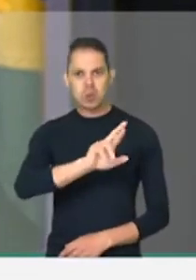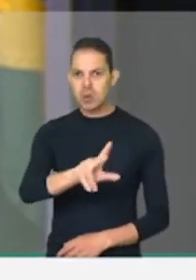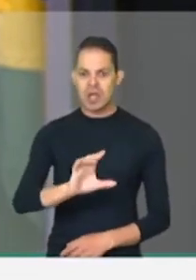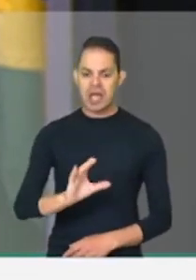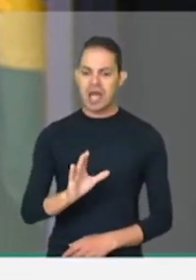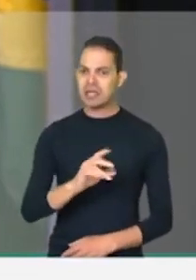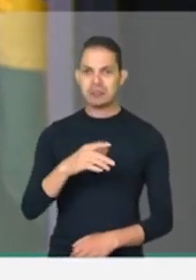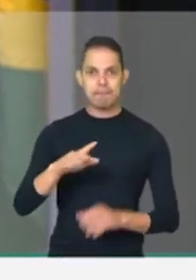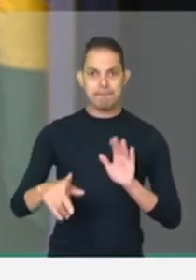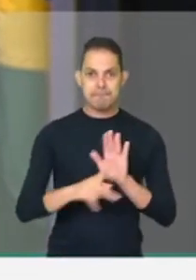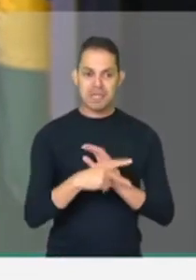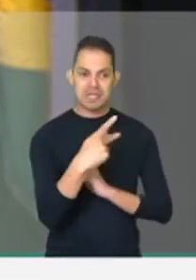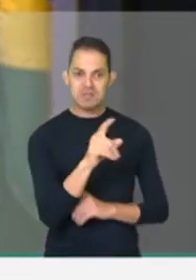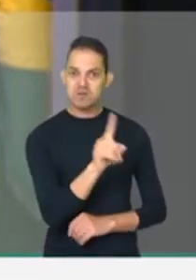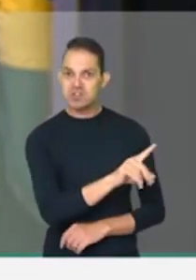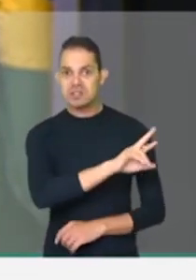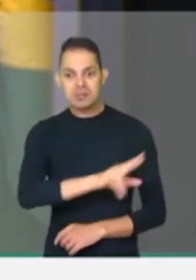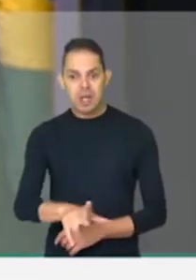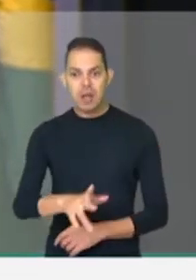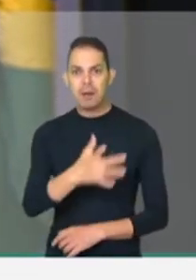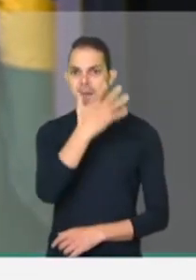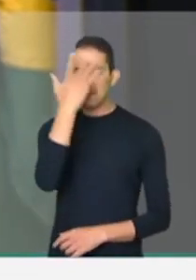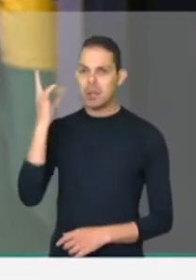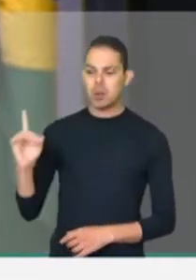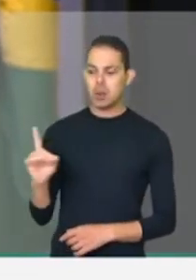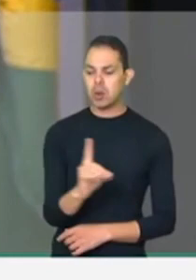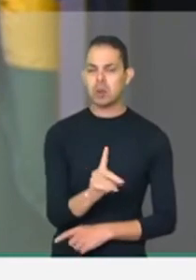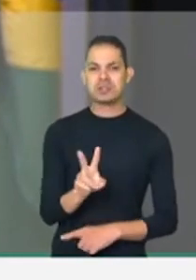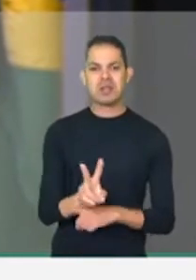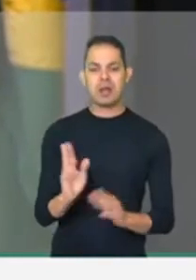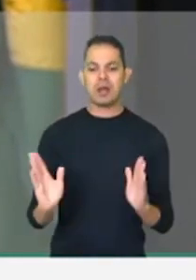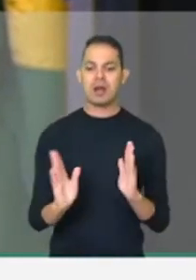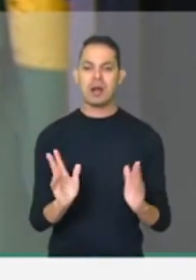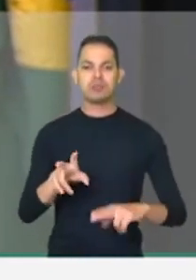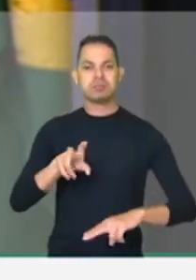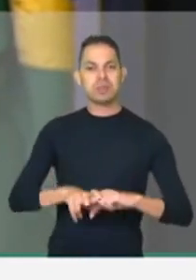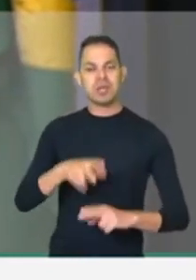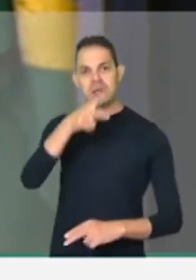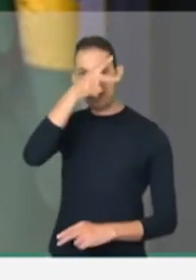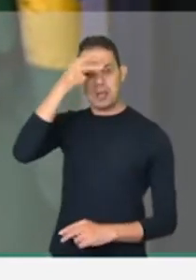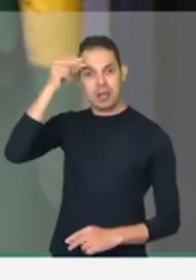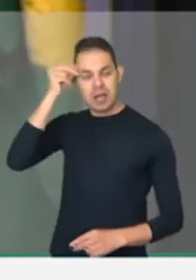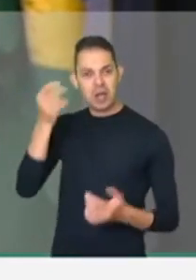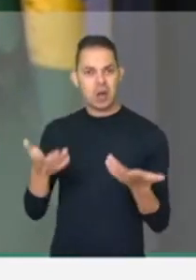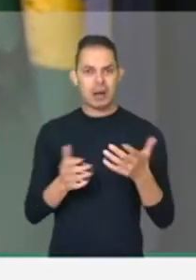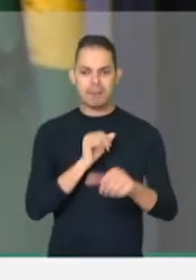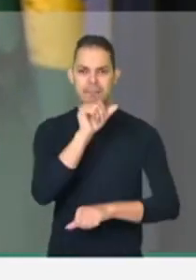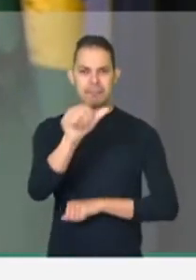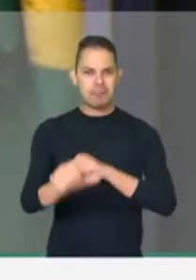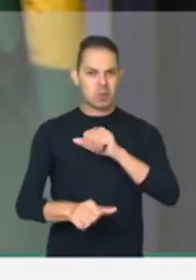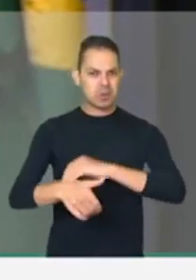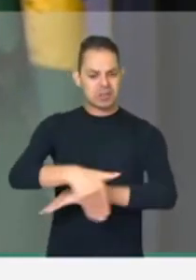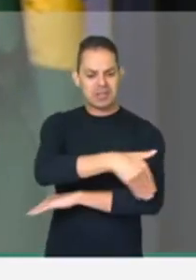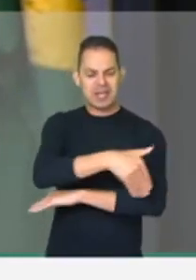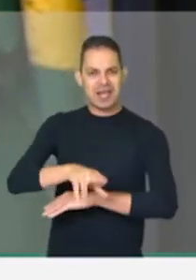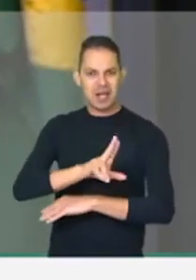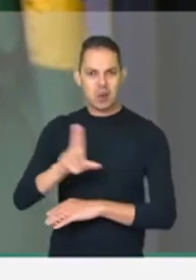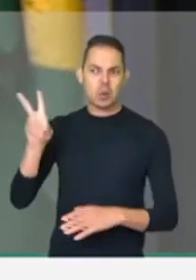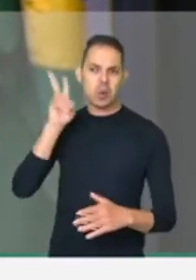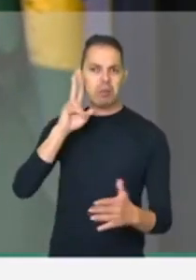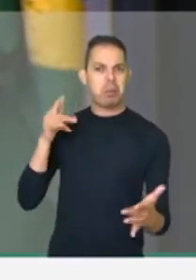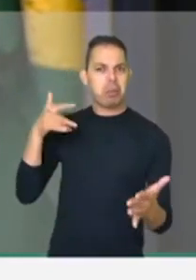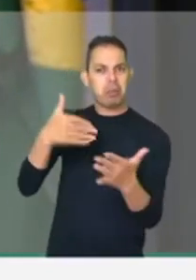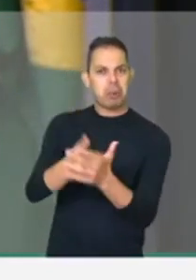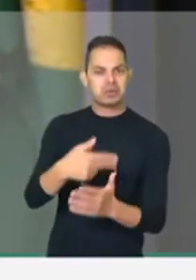Niterói não permitam que alguém que senta temporariamente na cadeira de prefeito possa mudar para sempre a nossa história